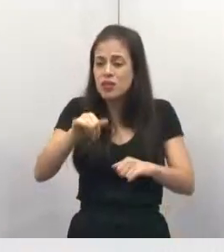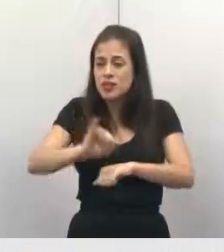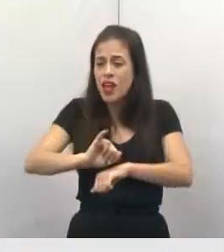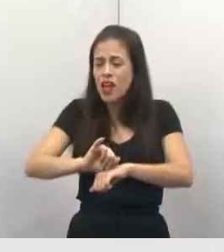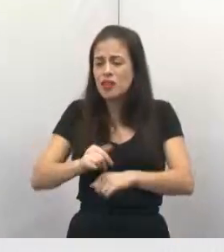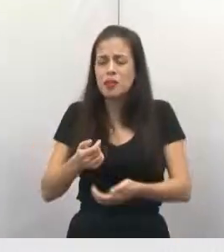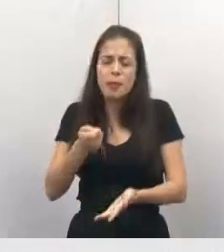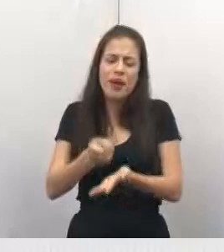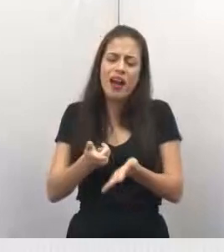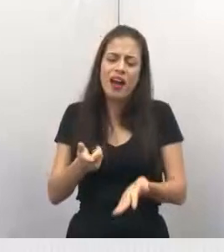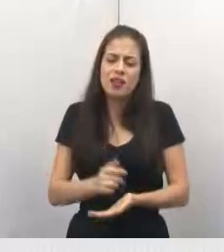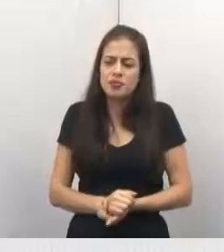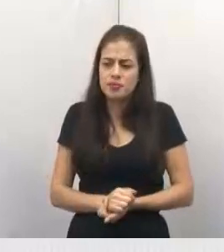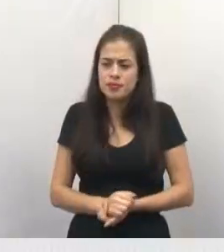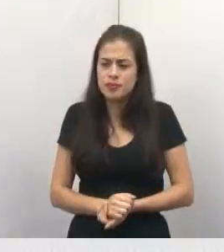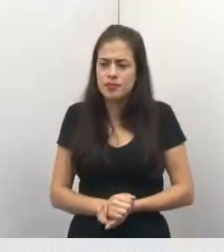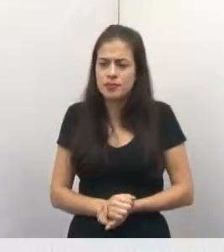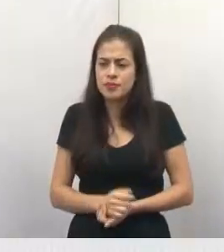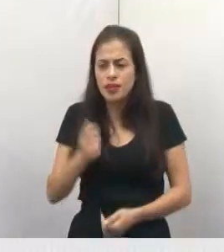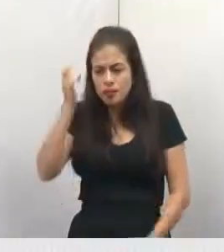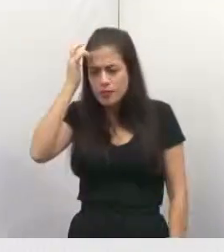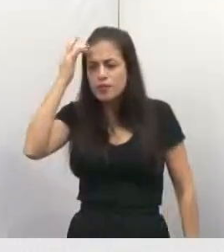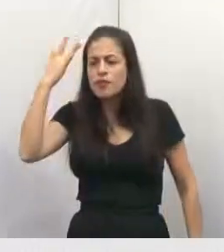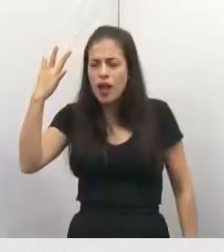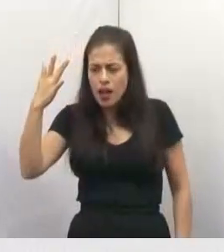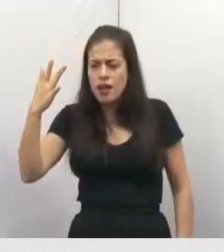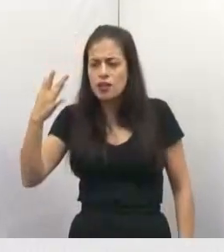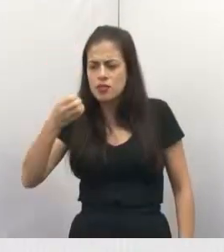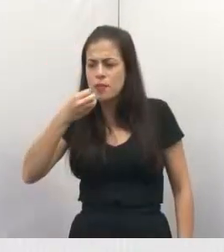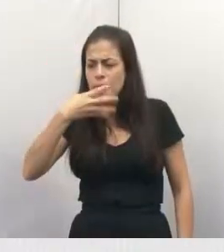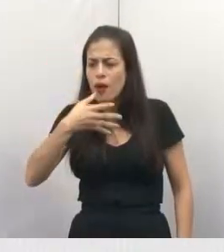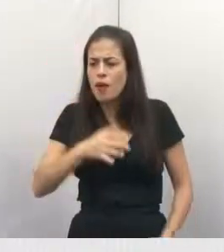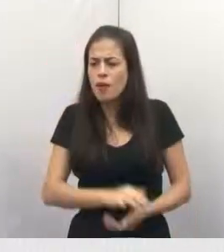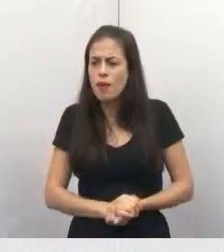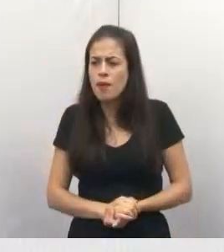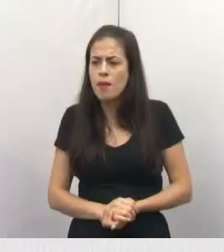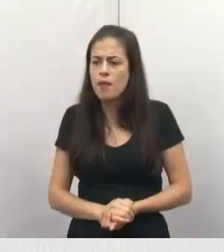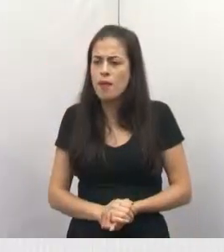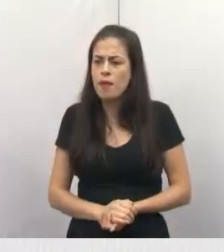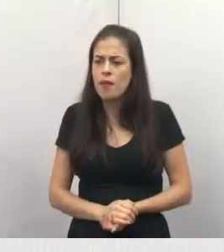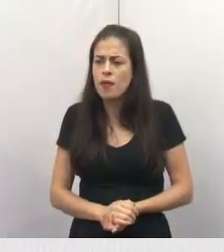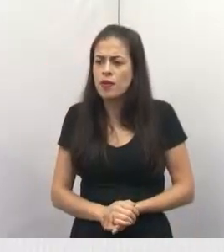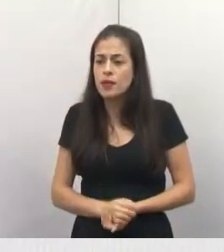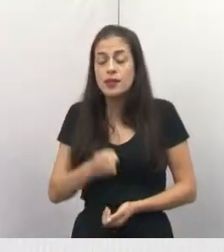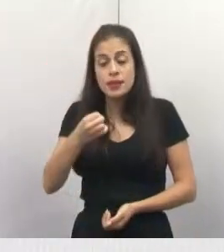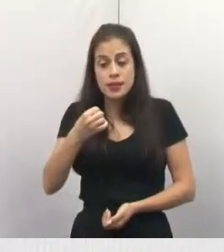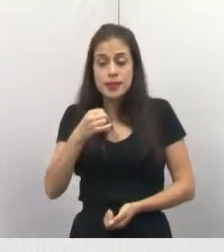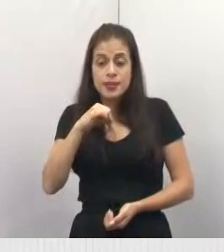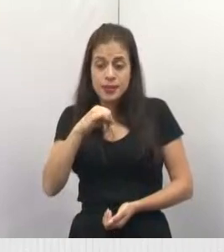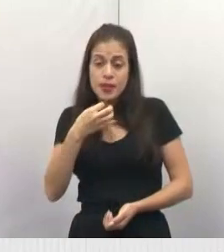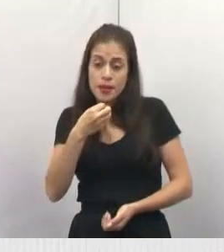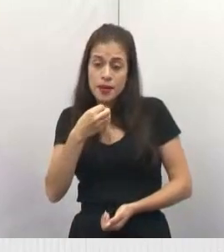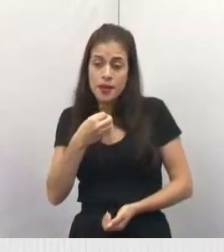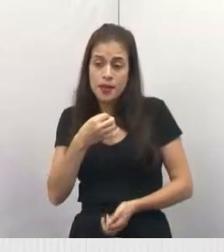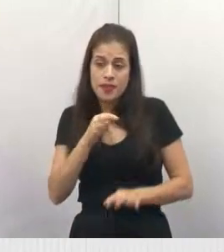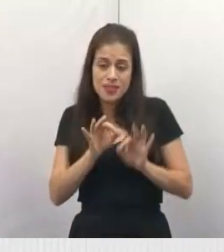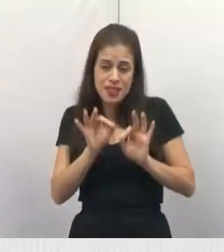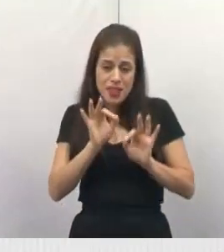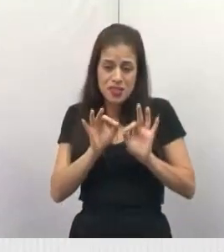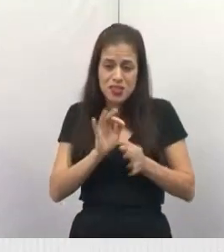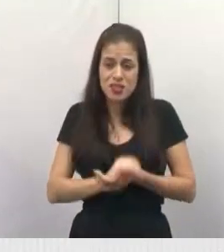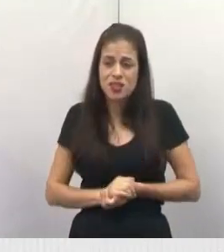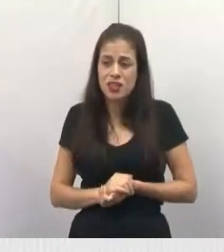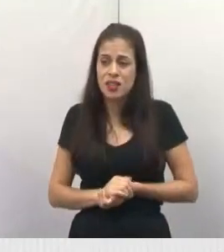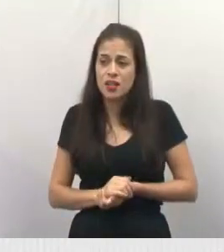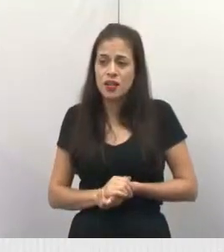Posso pagar onde eu estiver. Facilita bem para a gente, né? Eu acho bom. Se tudo funcionar bem, eu acho bom. Como você